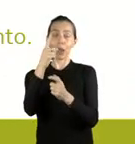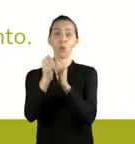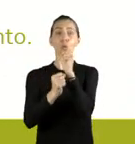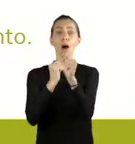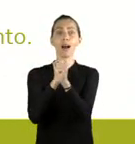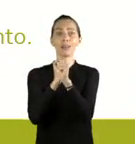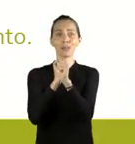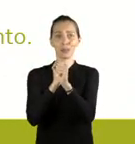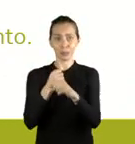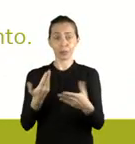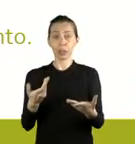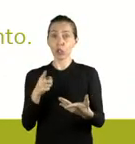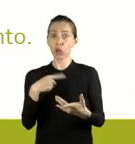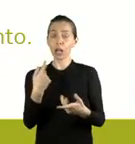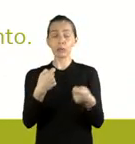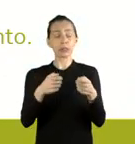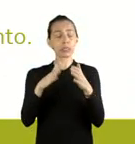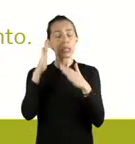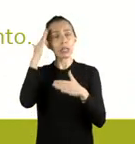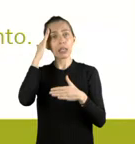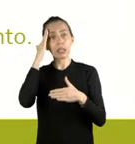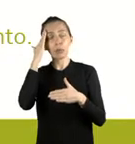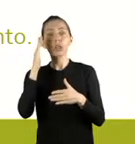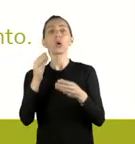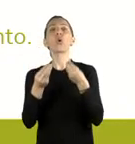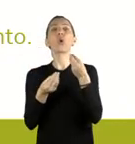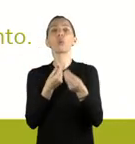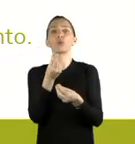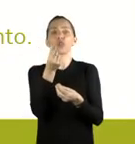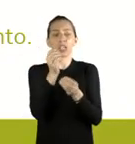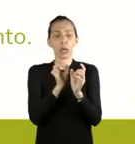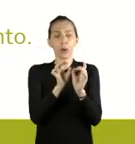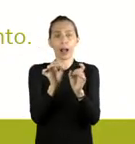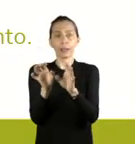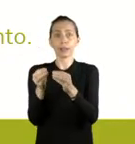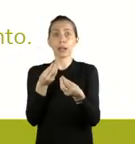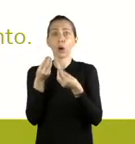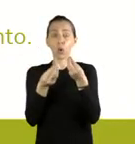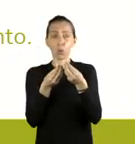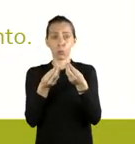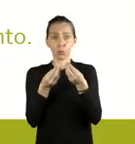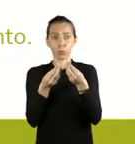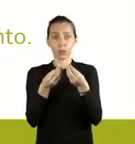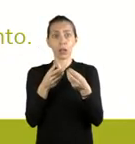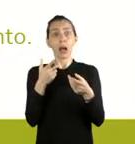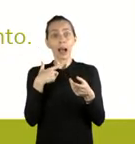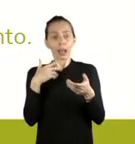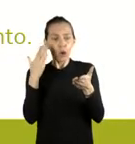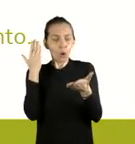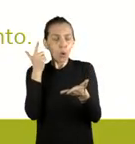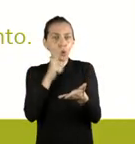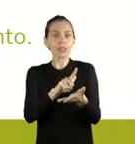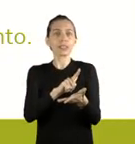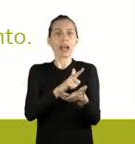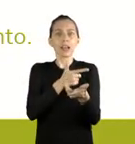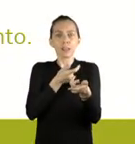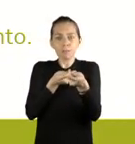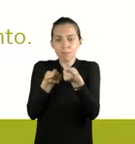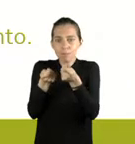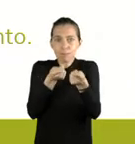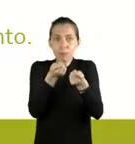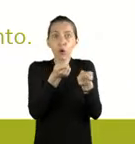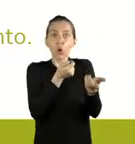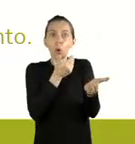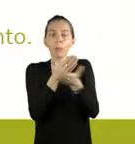é importante que você saiba cada lugar onde seu dinheiro está indo. Pelo menos até você ter esse controle e começar a formar um